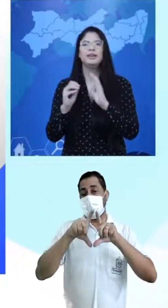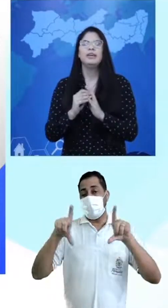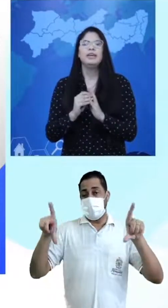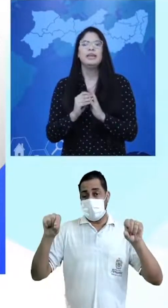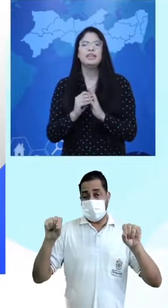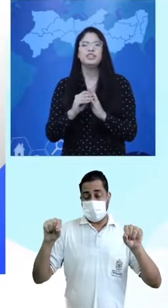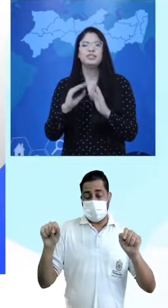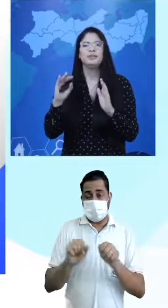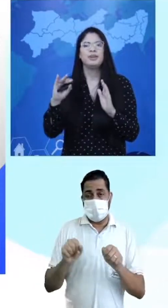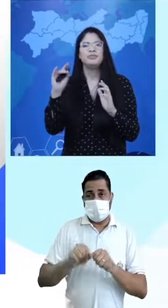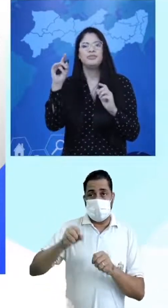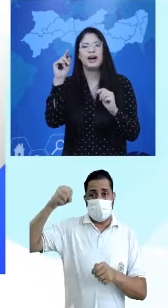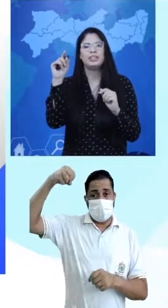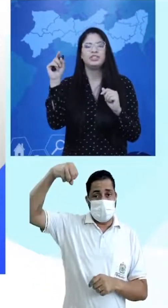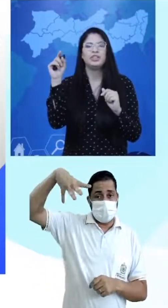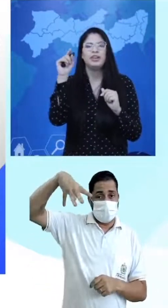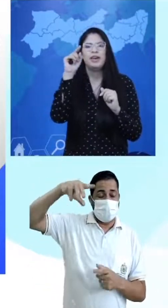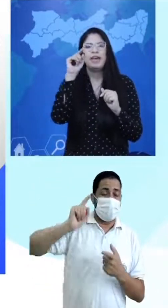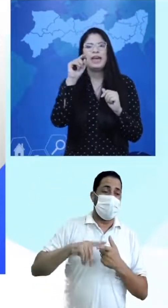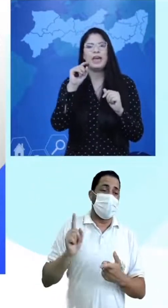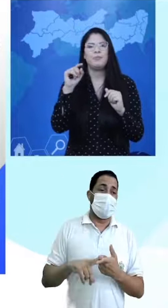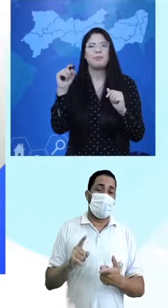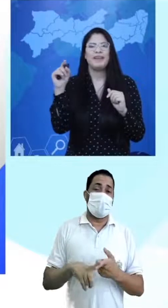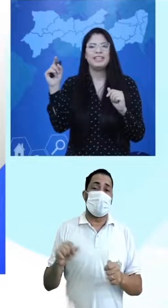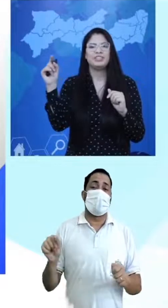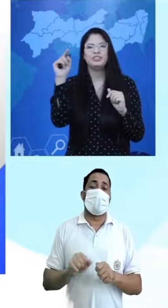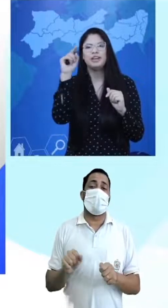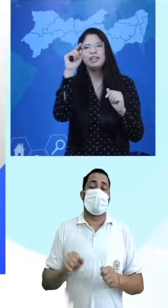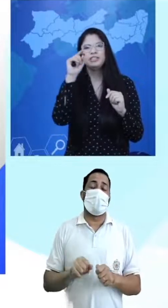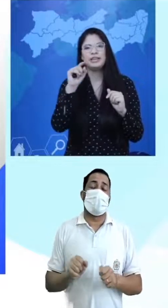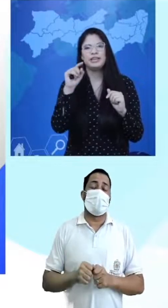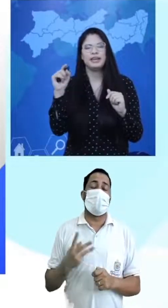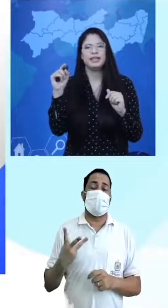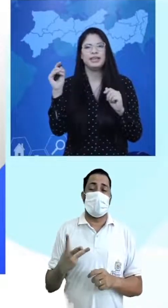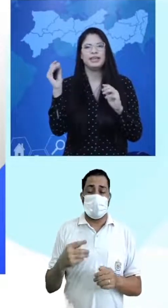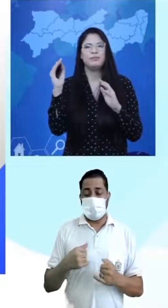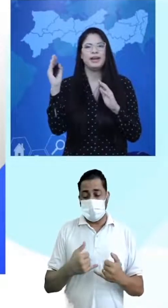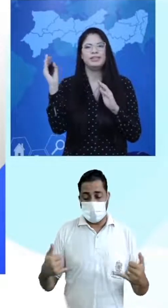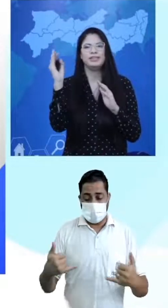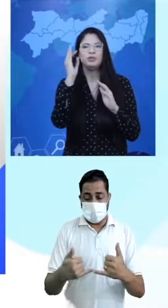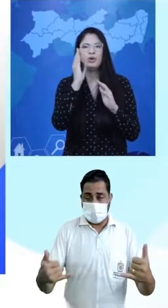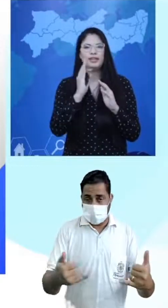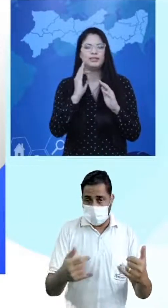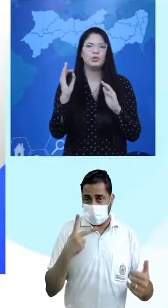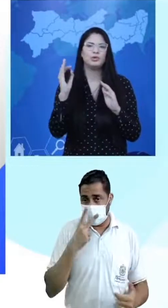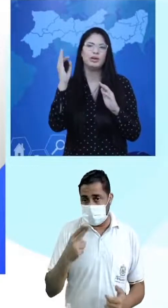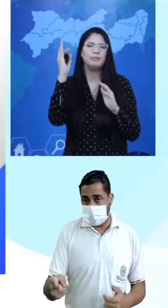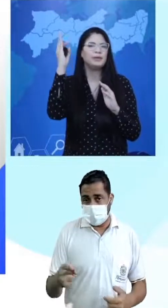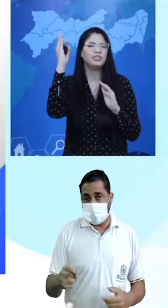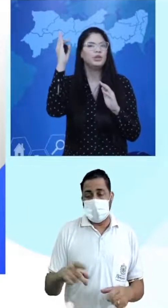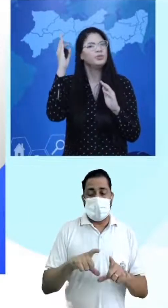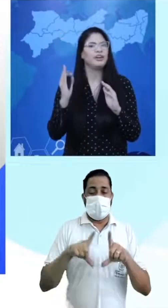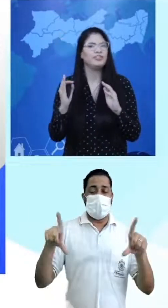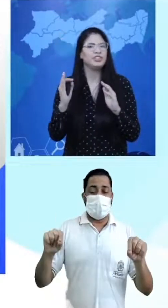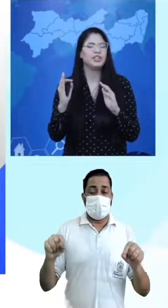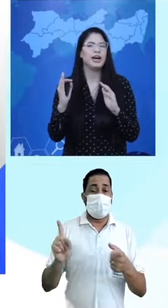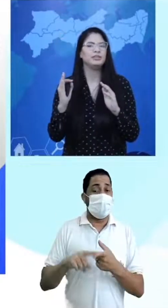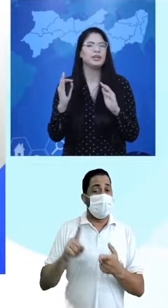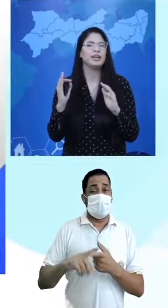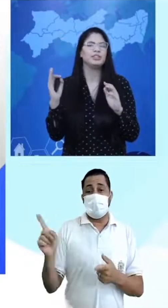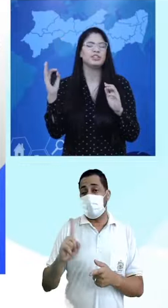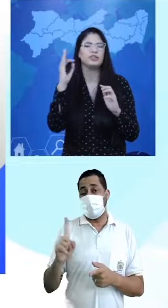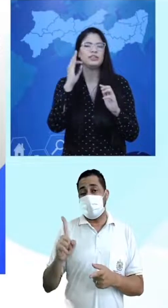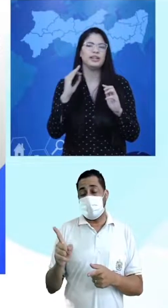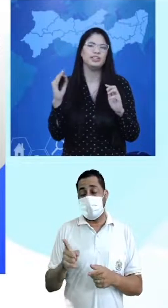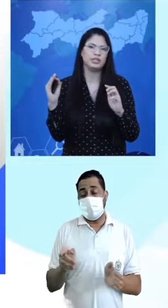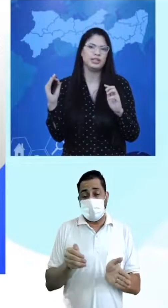luminária e a gente também faz essas 3 linhas aqui que parecem um retângulo também, mas não está fechado, né?